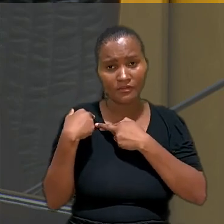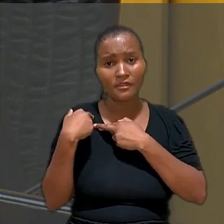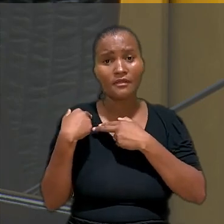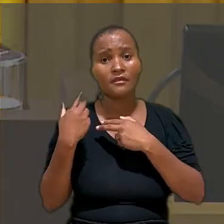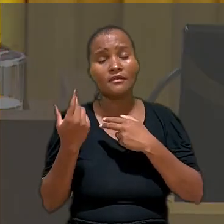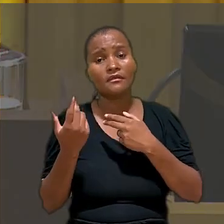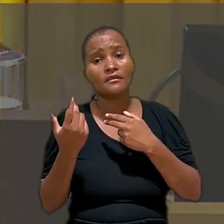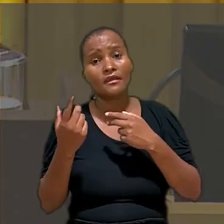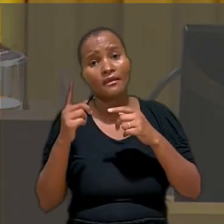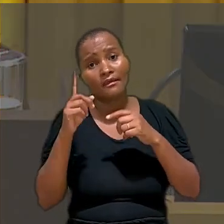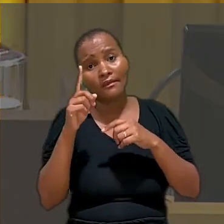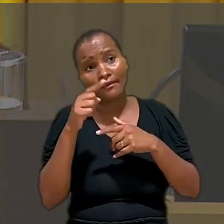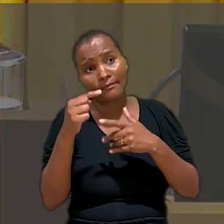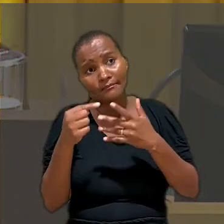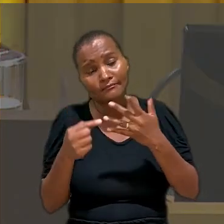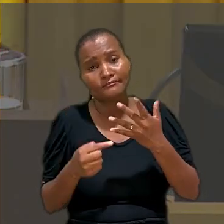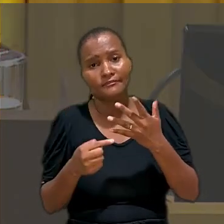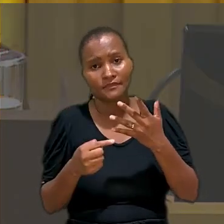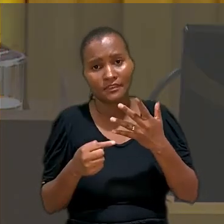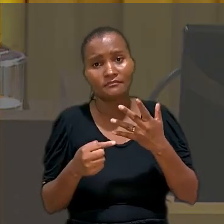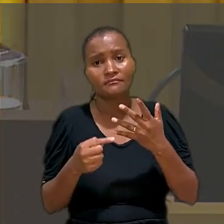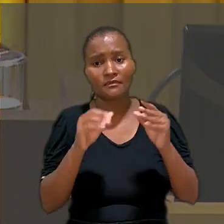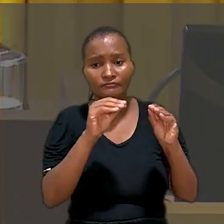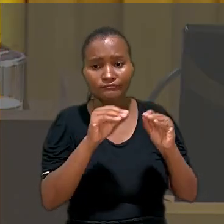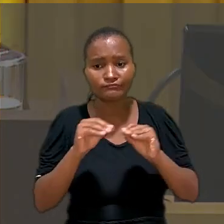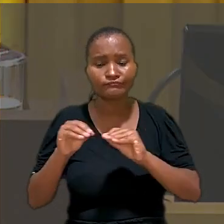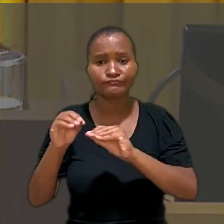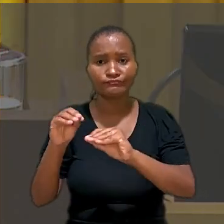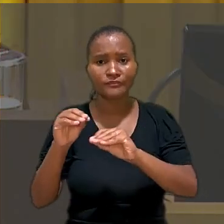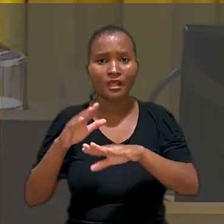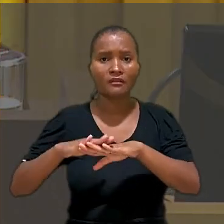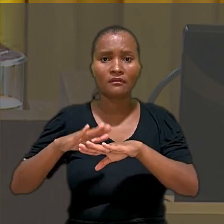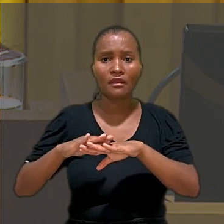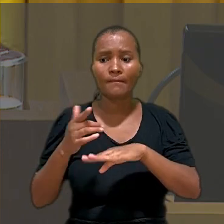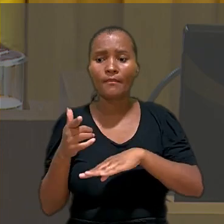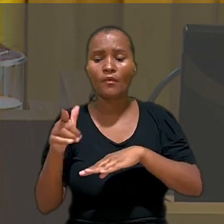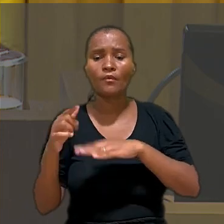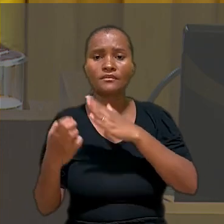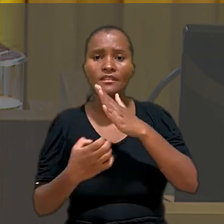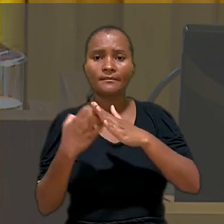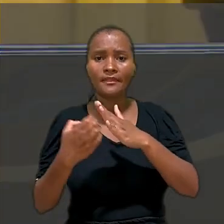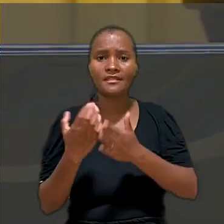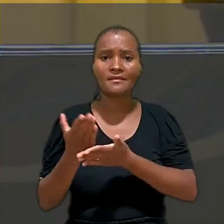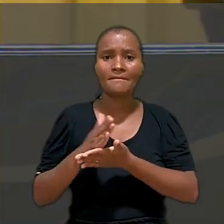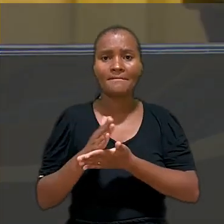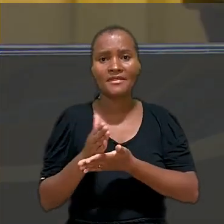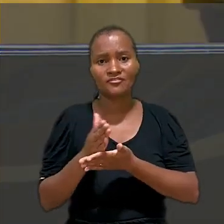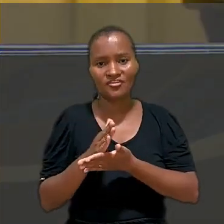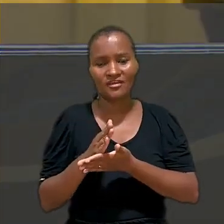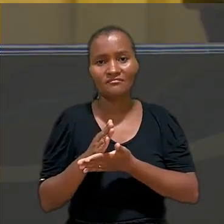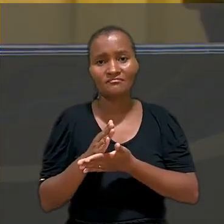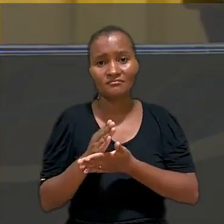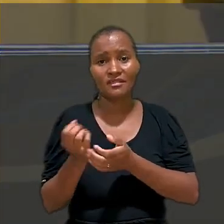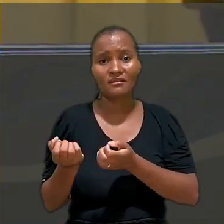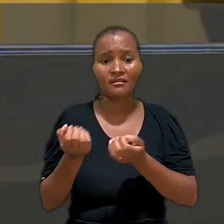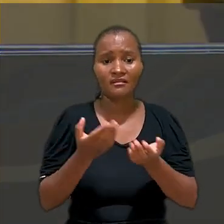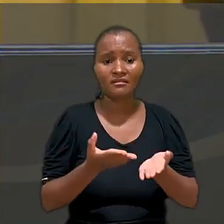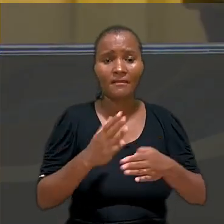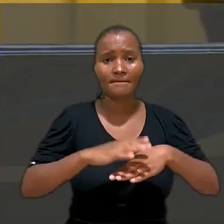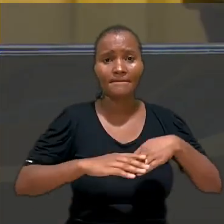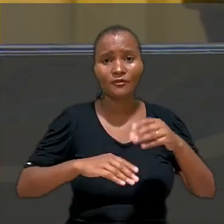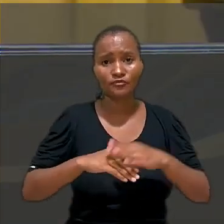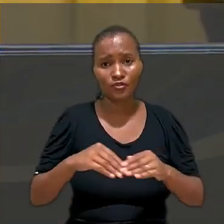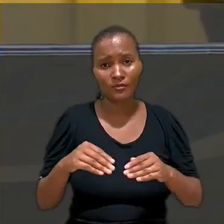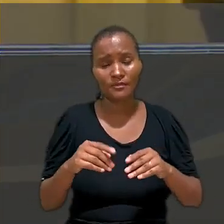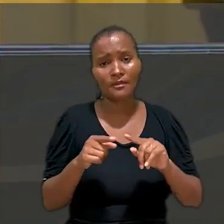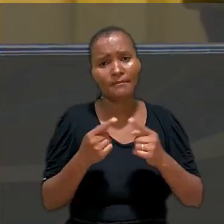tomador de serviços pressupõe, entre outros pontos, a transferência de tarefas para outra empresa intermediadora e fornecedora de